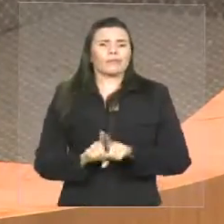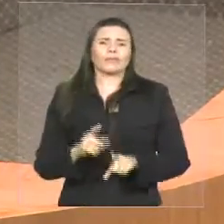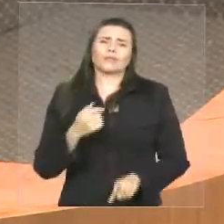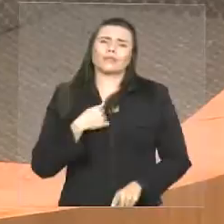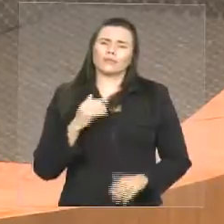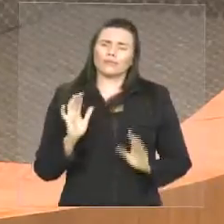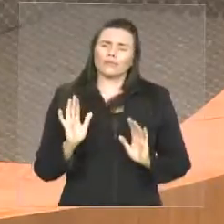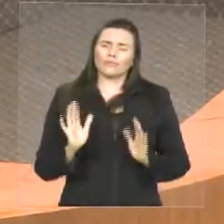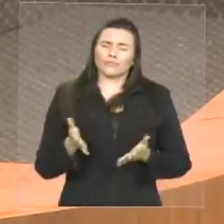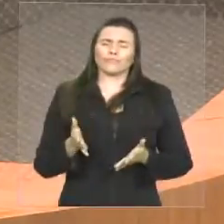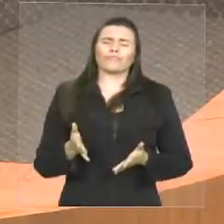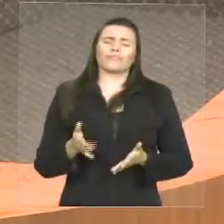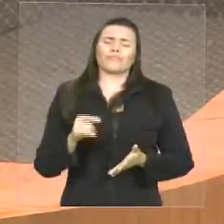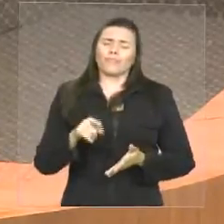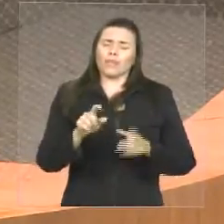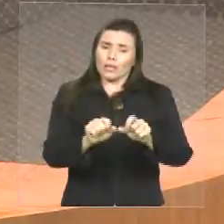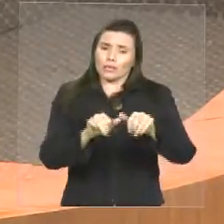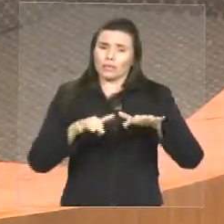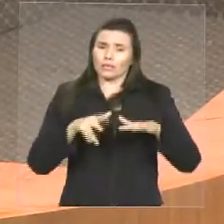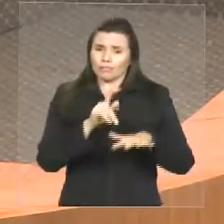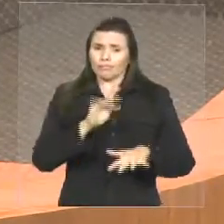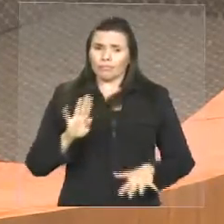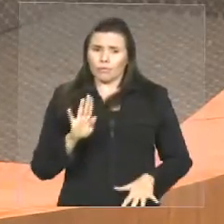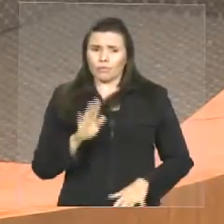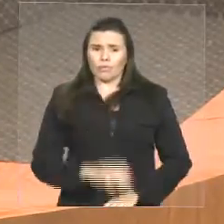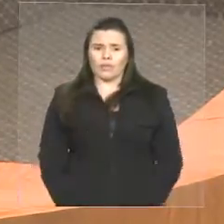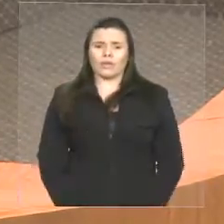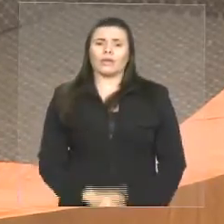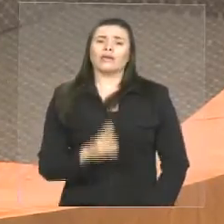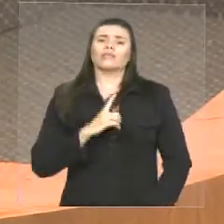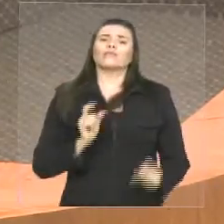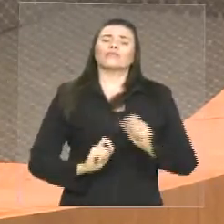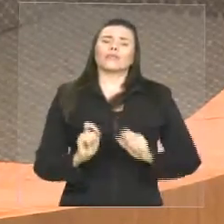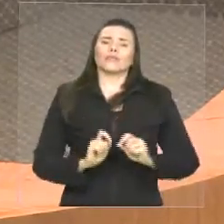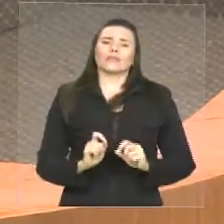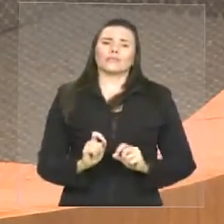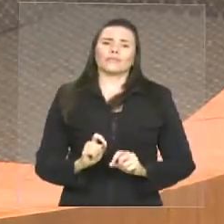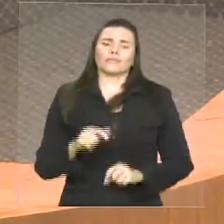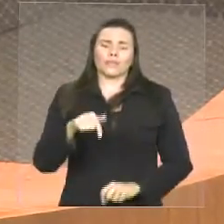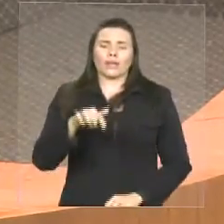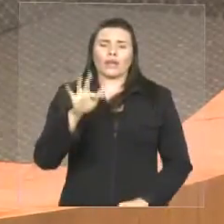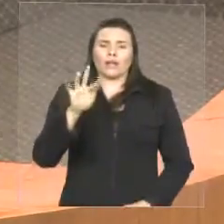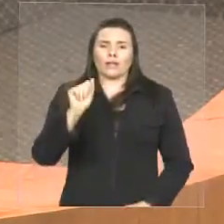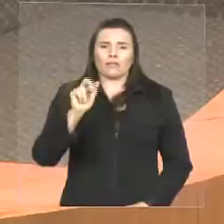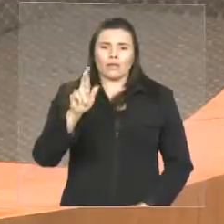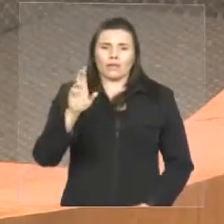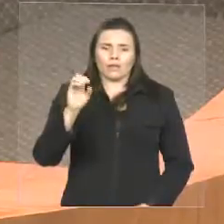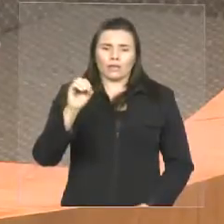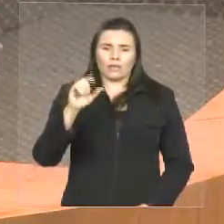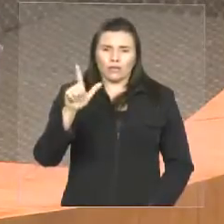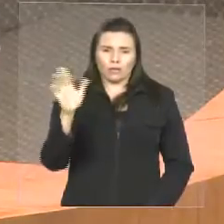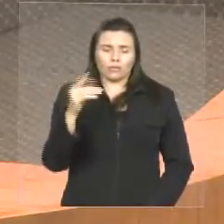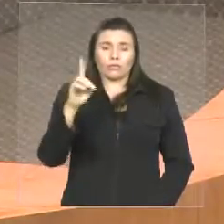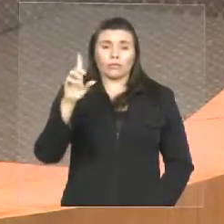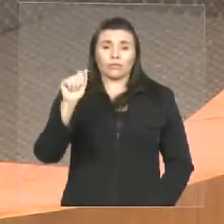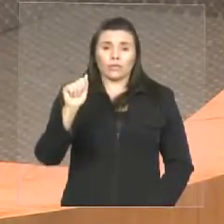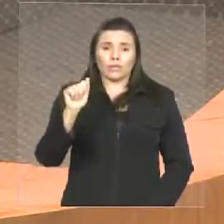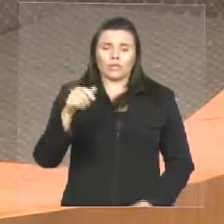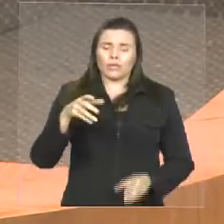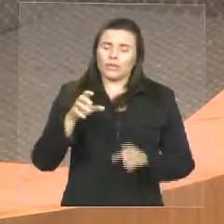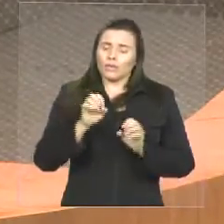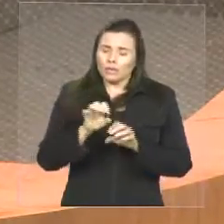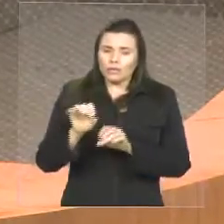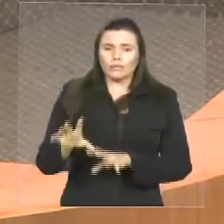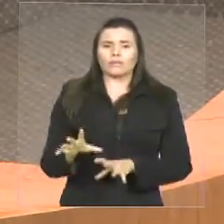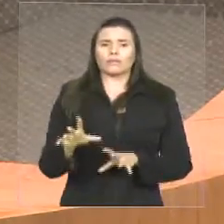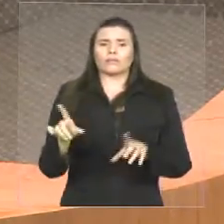na audiência, como, por exemplo, a revitalização do farol da educação e a restauração do CAIC